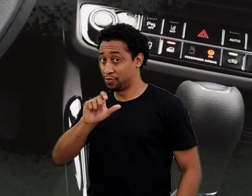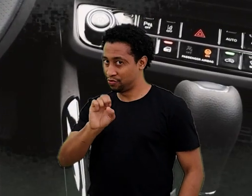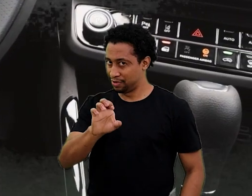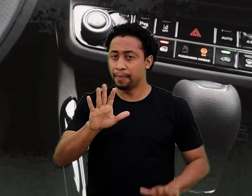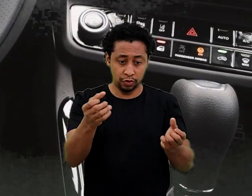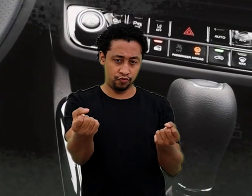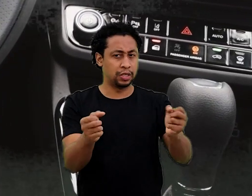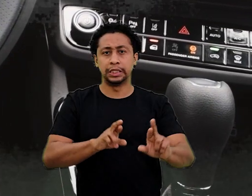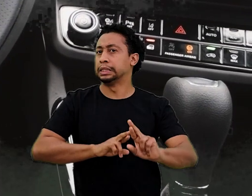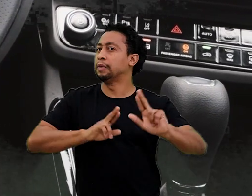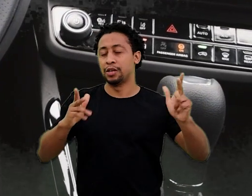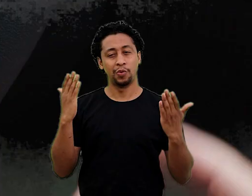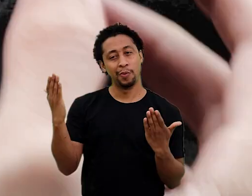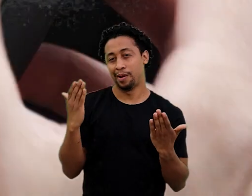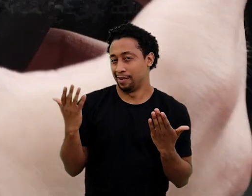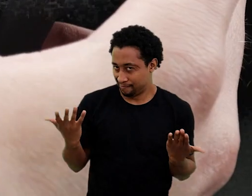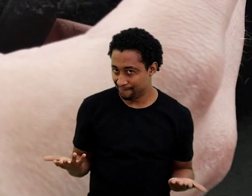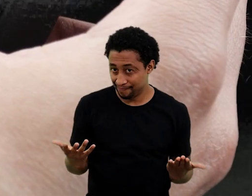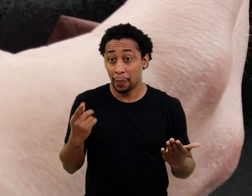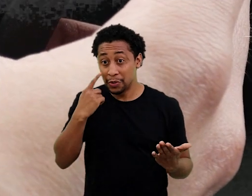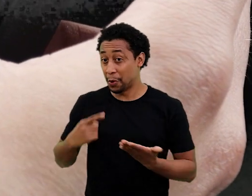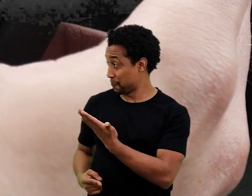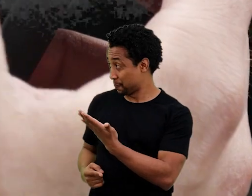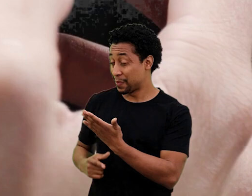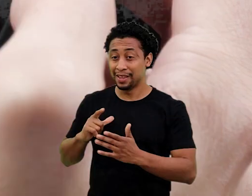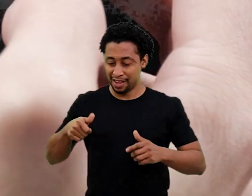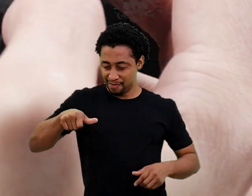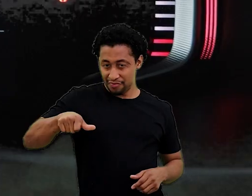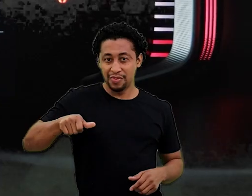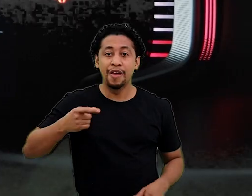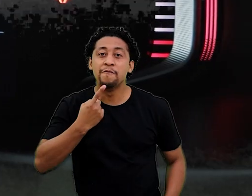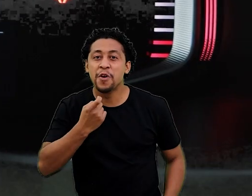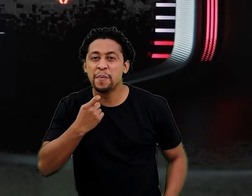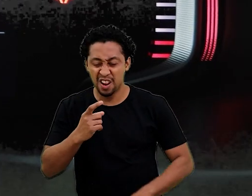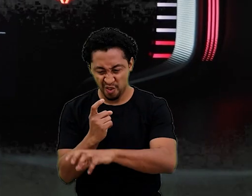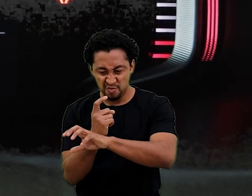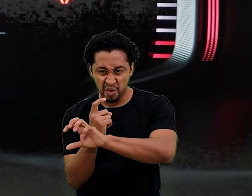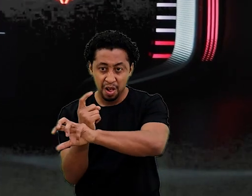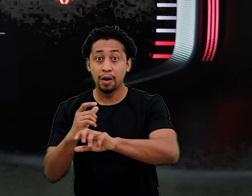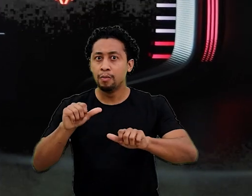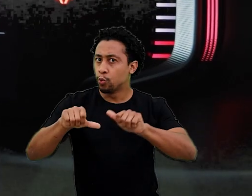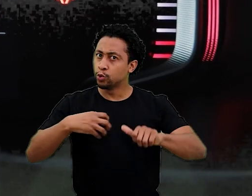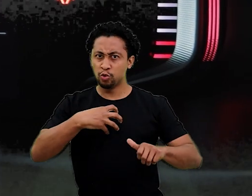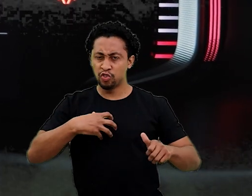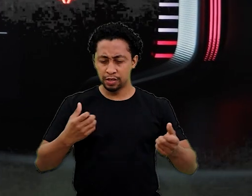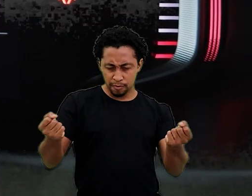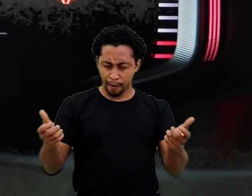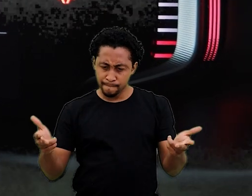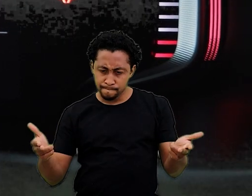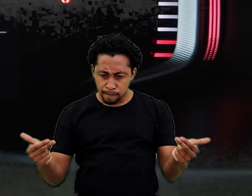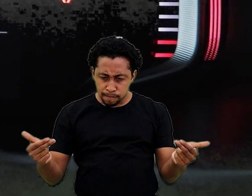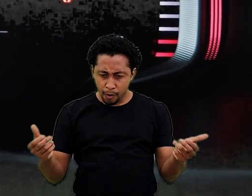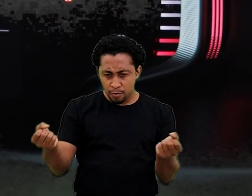Pulse Abarth, incluindo esse escorpião que vai alterar aí o mapa de abertura das borboletas, do acelerador, carga de direção, vai